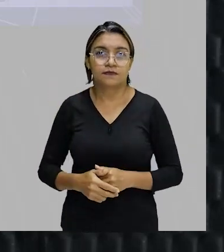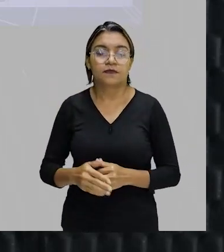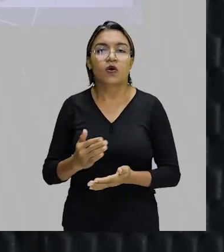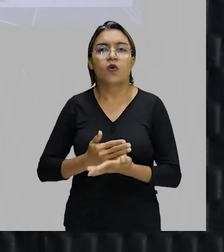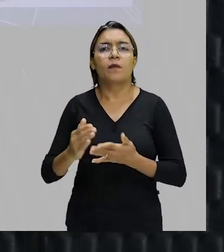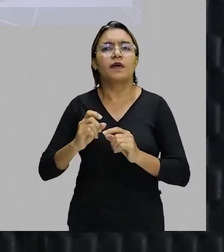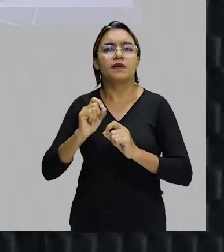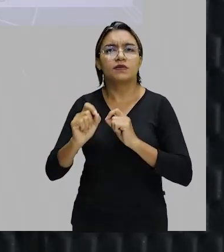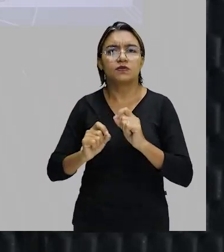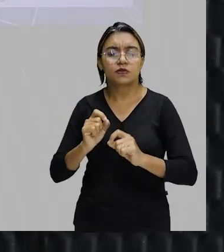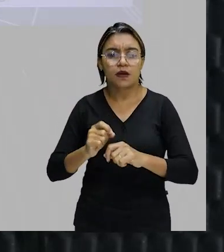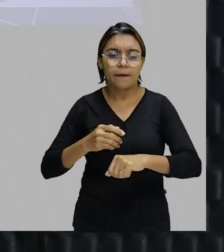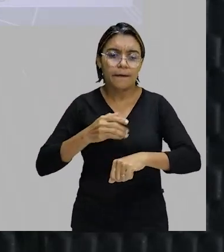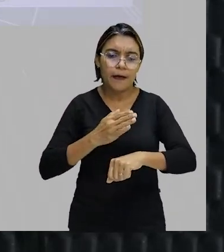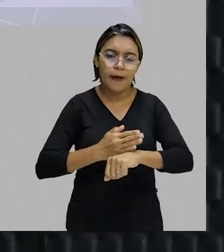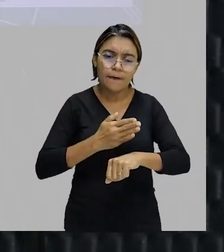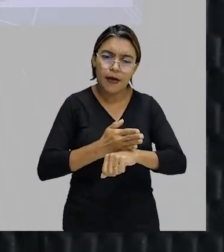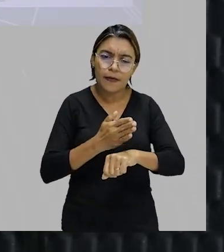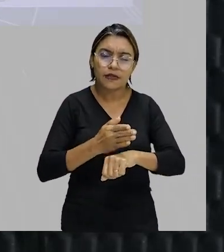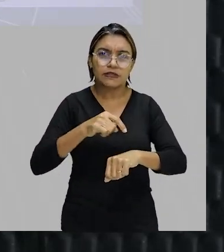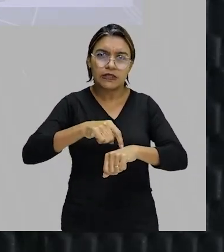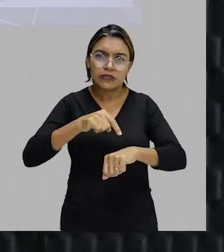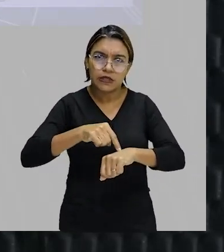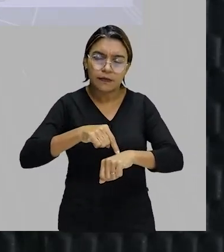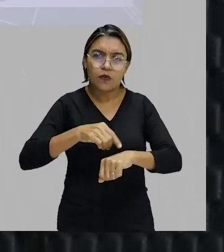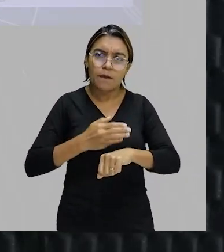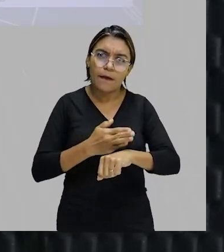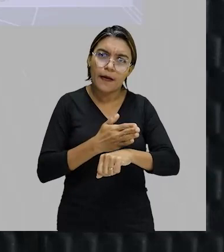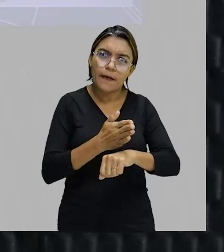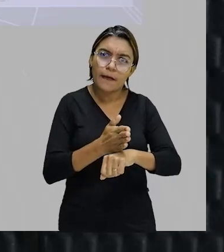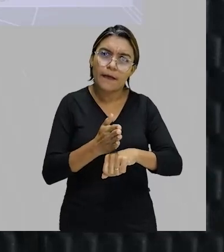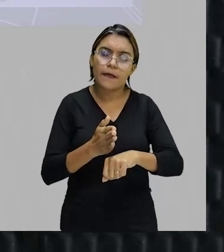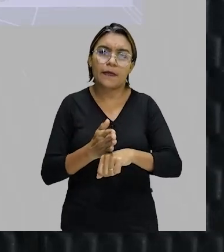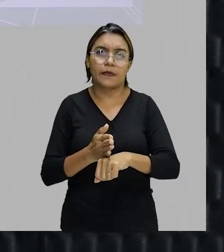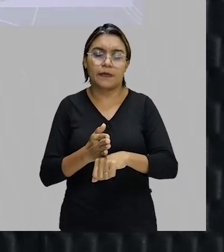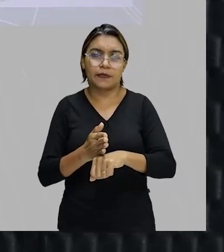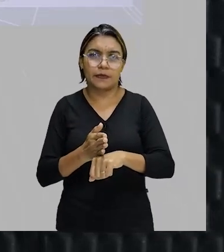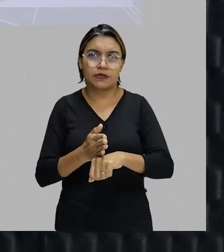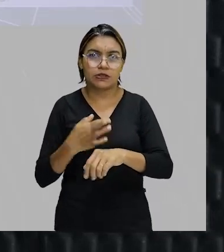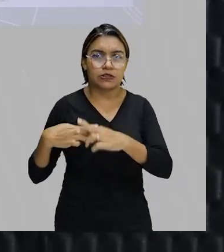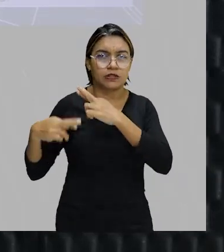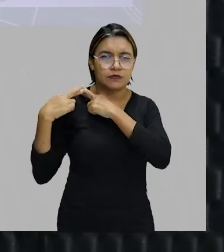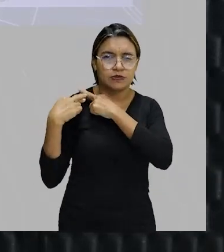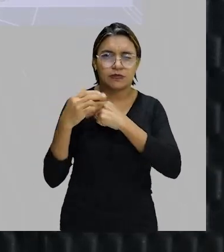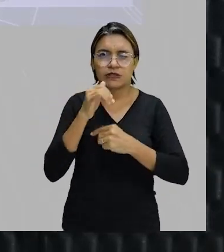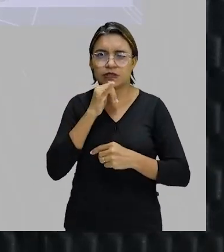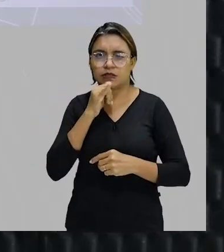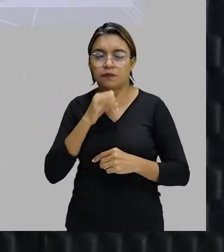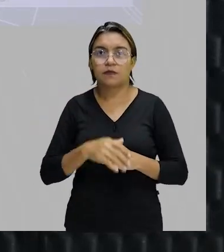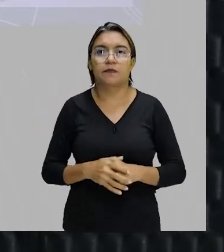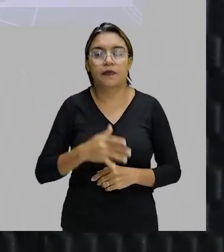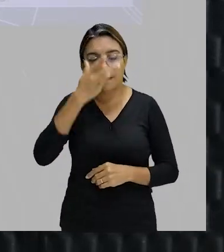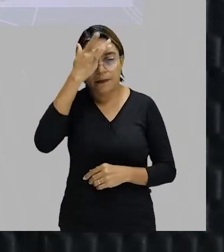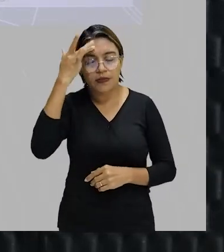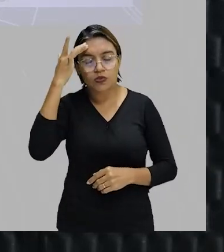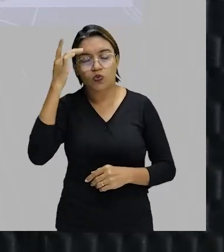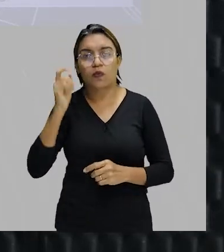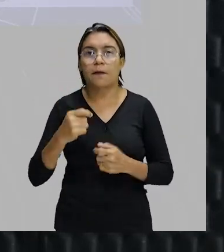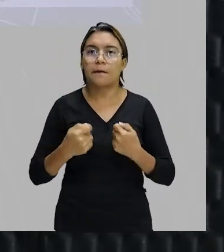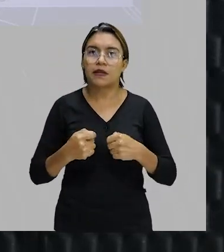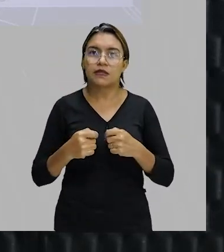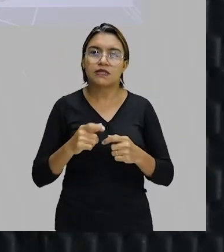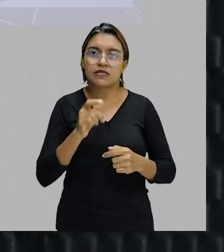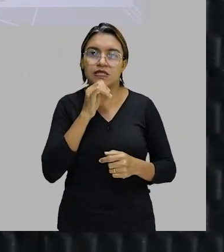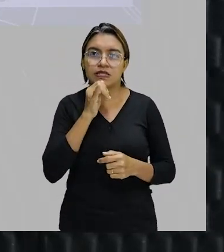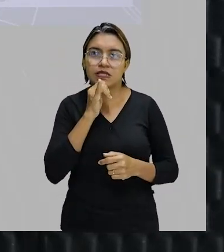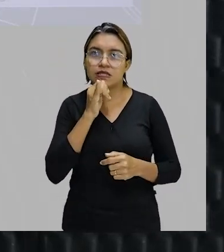chamada cronometração de tarefas, ou seja, o cara vai pegar, por exemplo, preciso bater, por exemplo, o prego